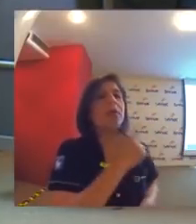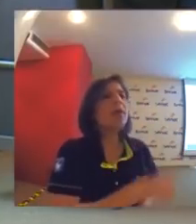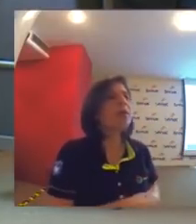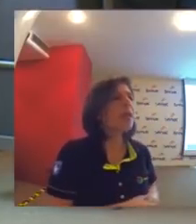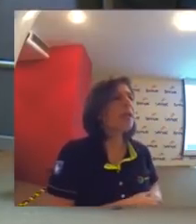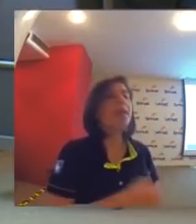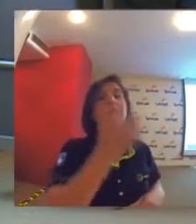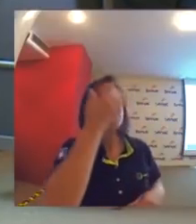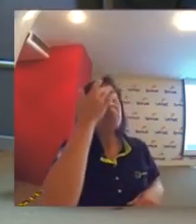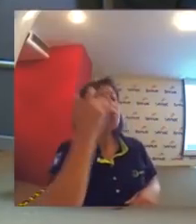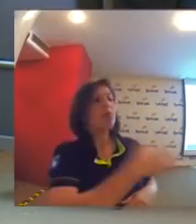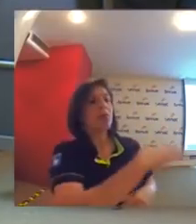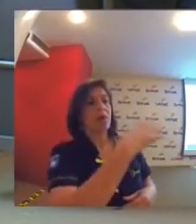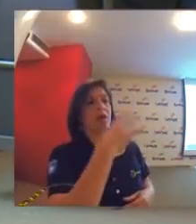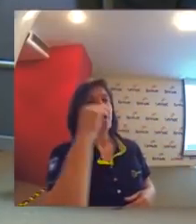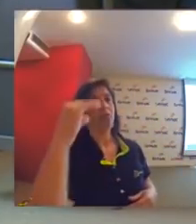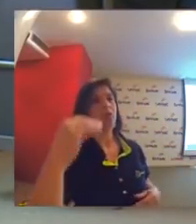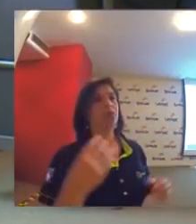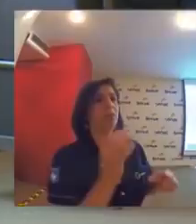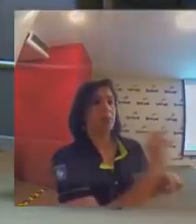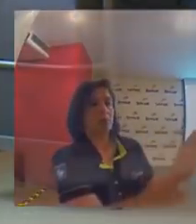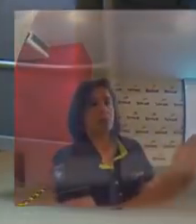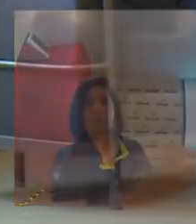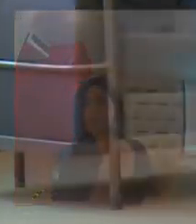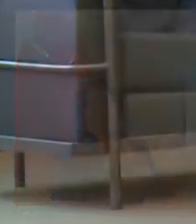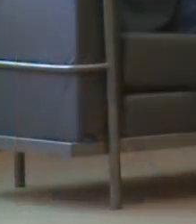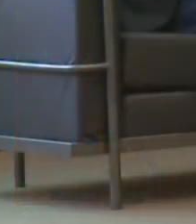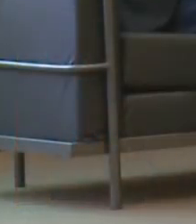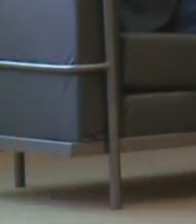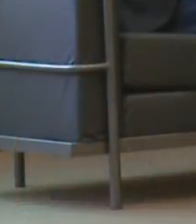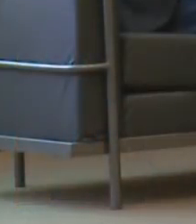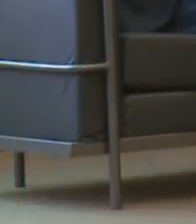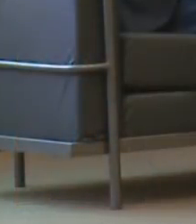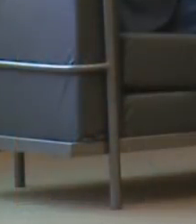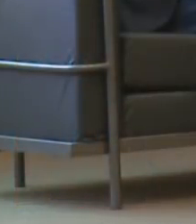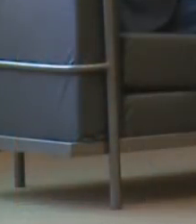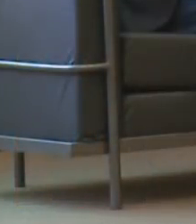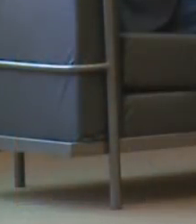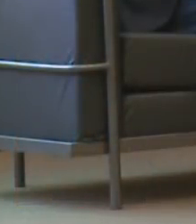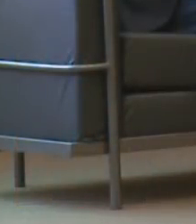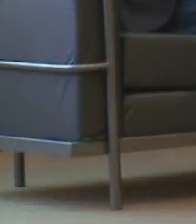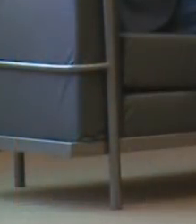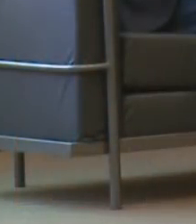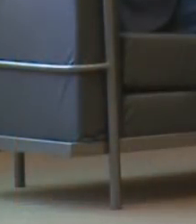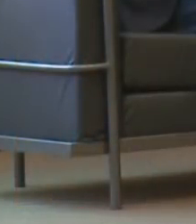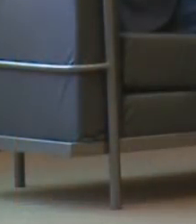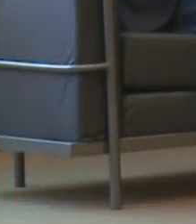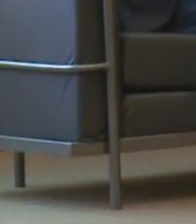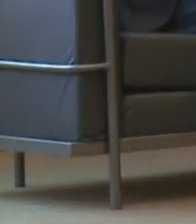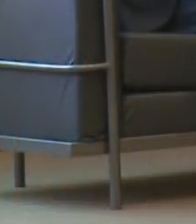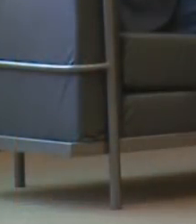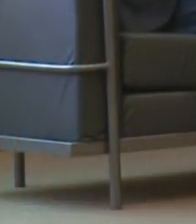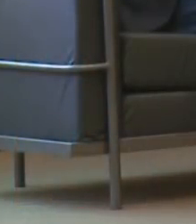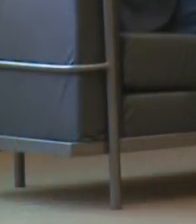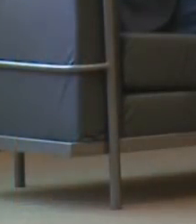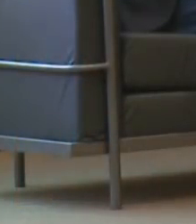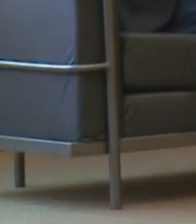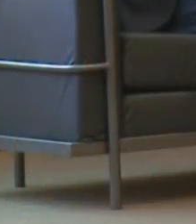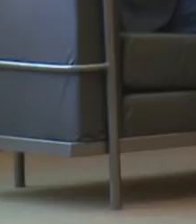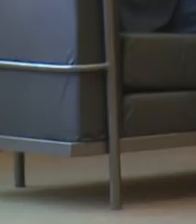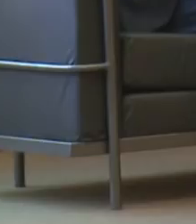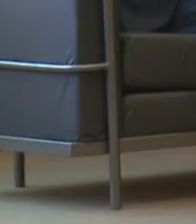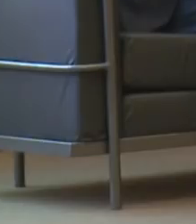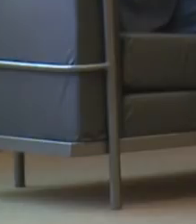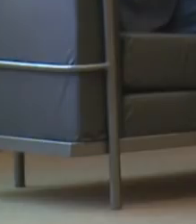adultos? E a outra que eu colo nessa é como é que a gente usa esses princípios todos e que tipo de educação profissional é